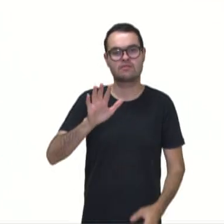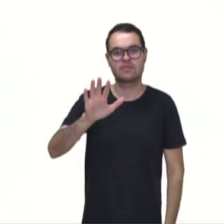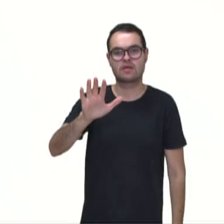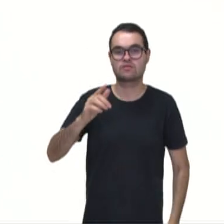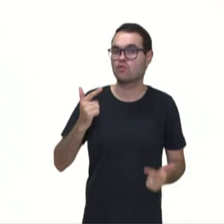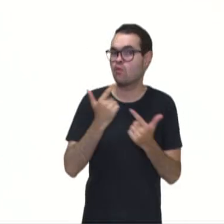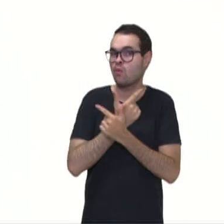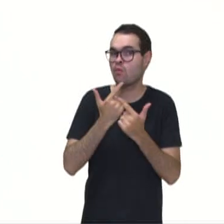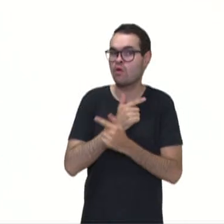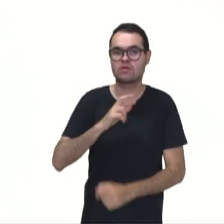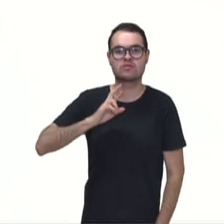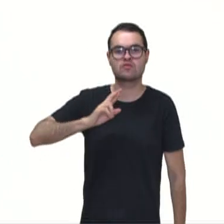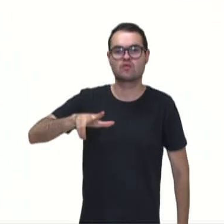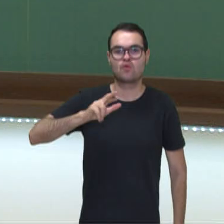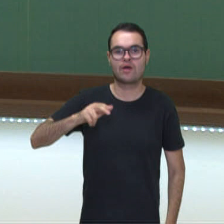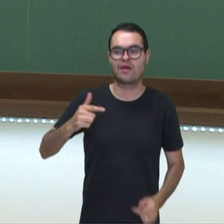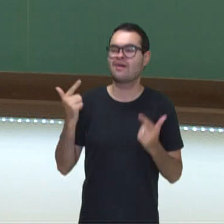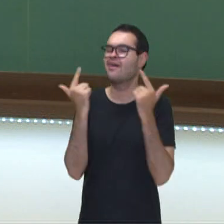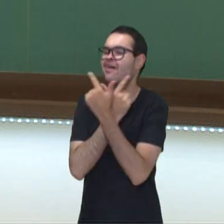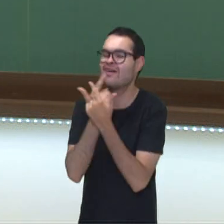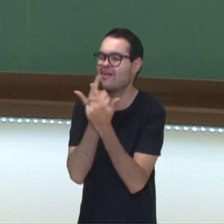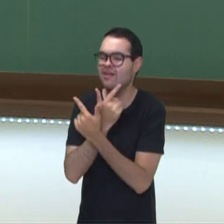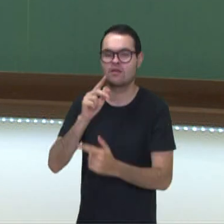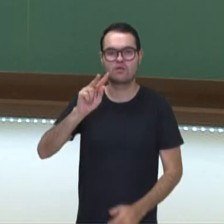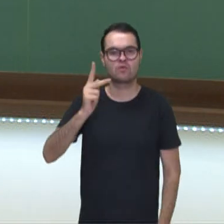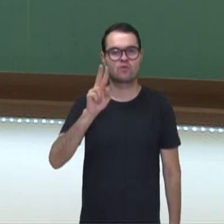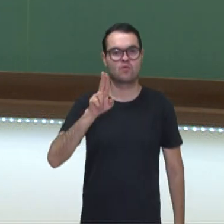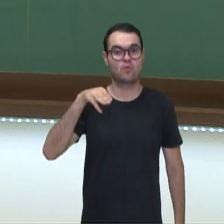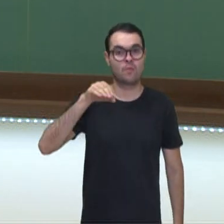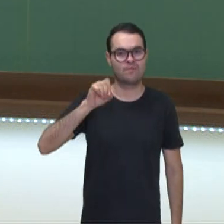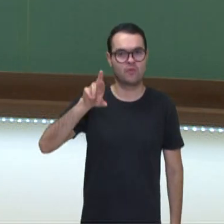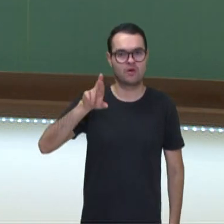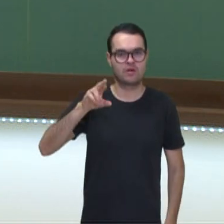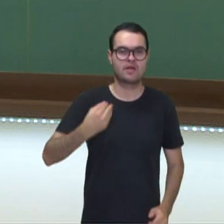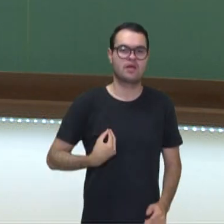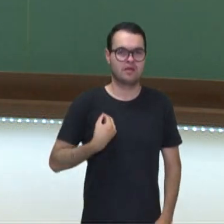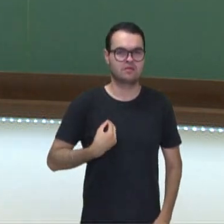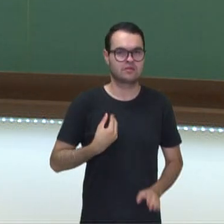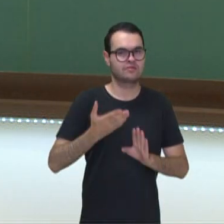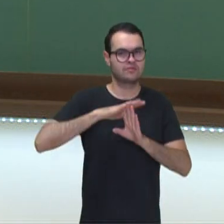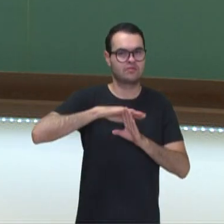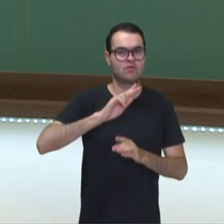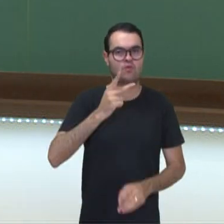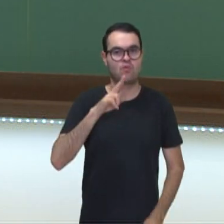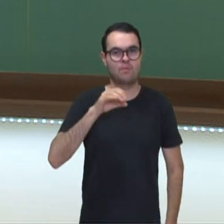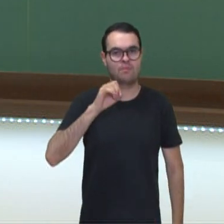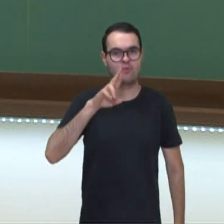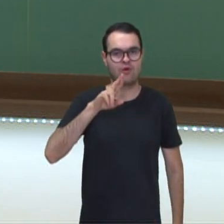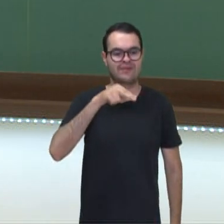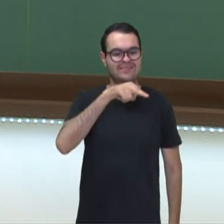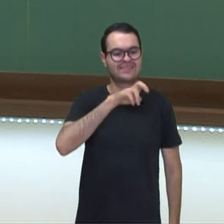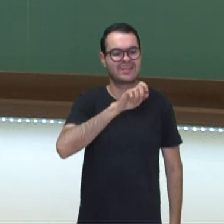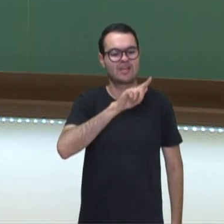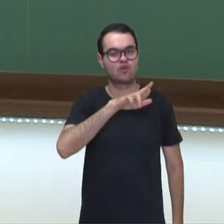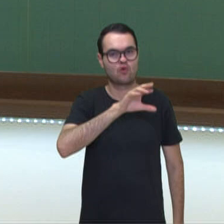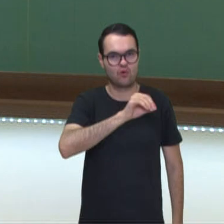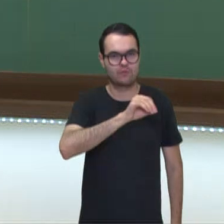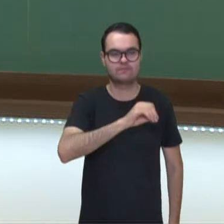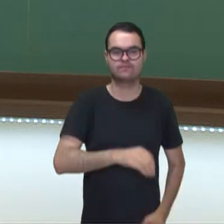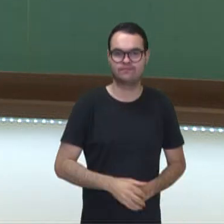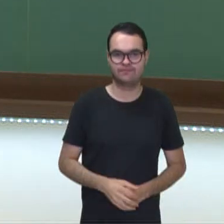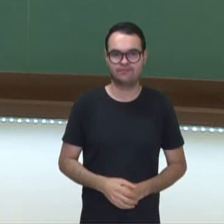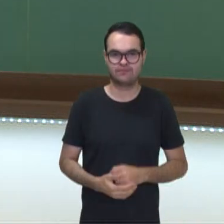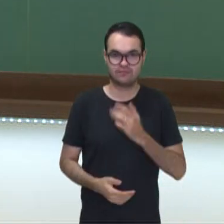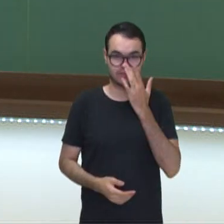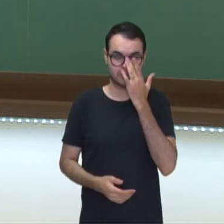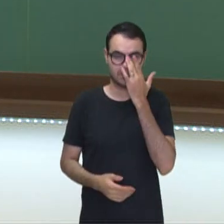nem sempre é sinônimo de algo engraçado, por isso que existe o humor negro, né? Então, à esquerda vocês têm